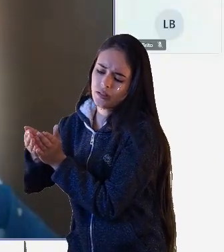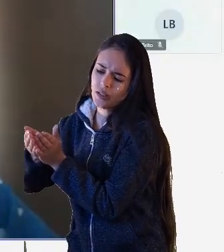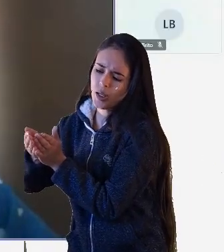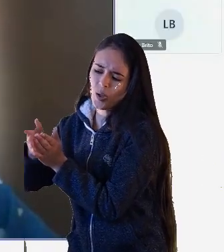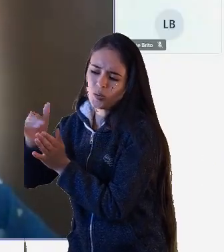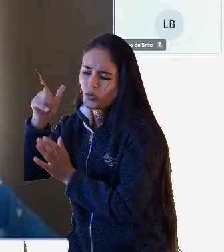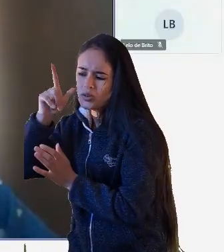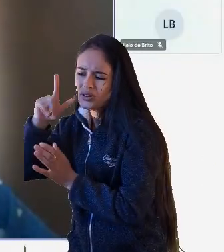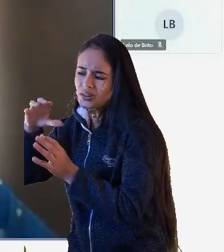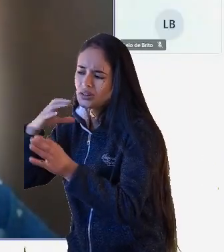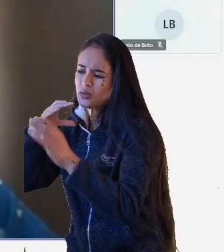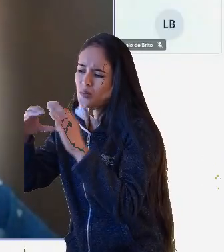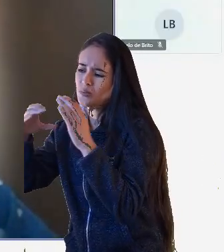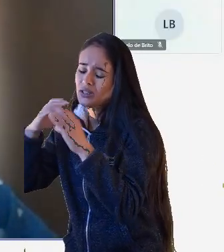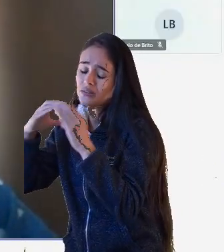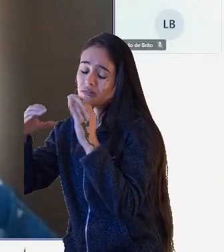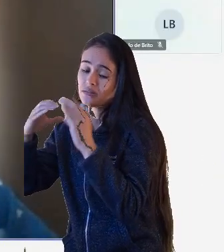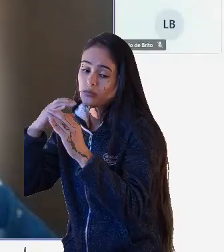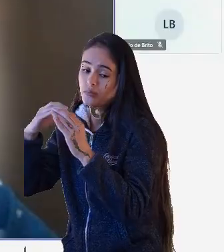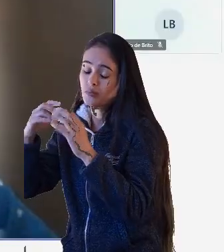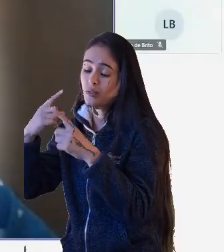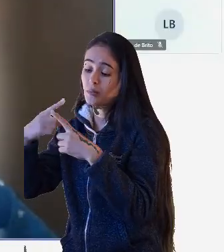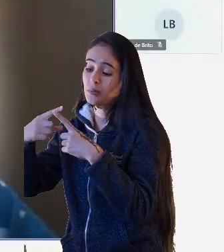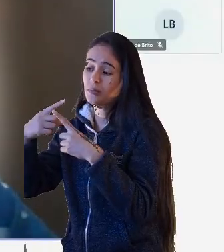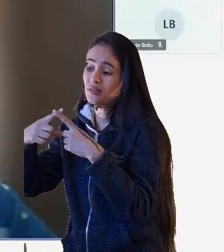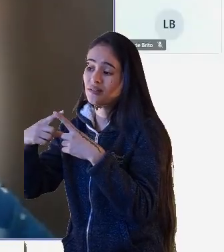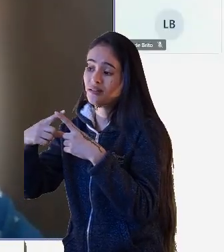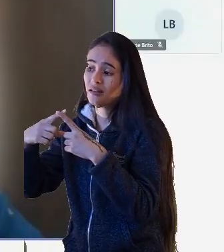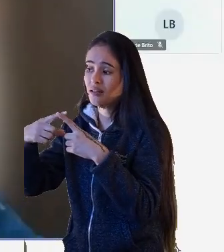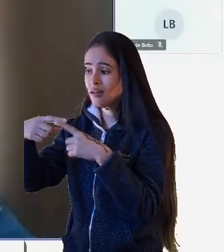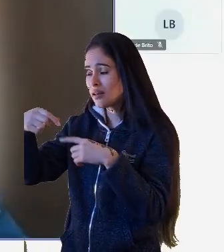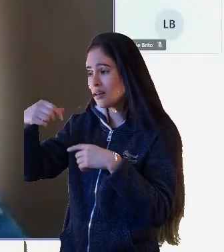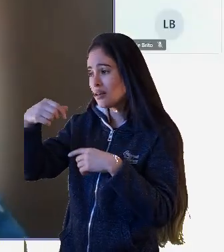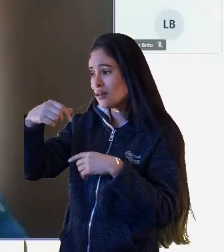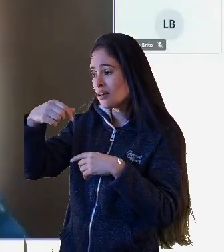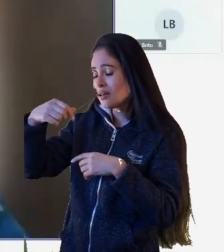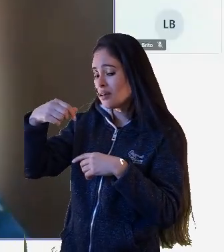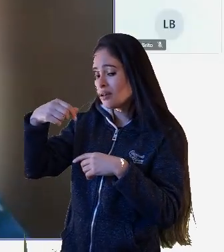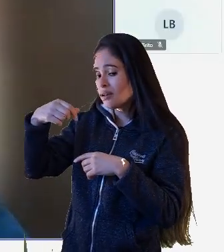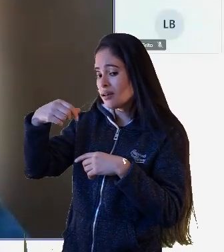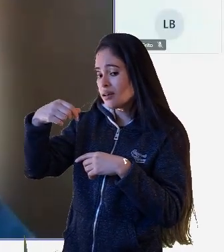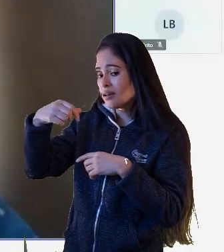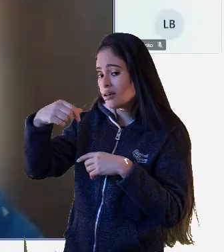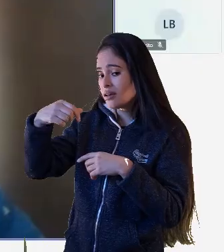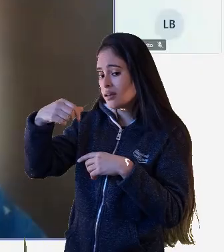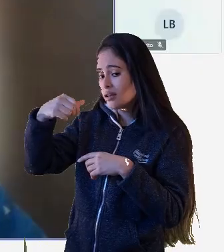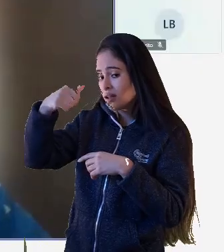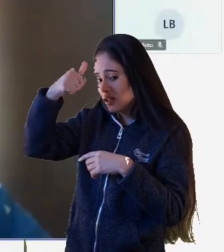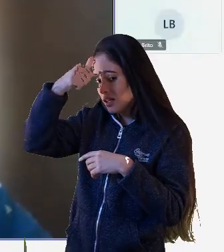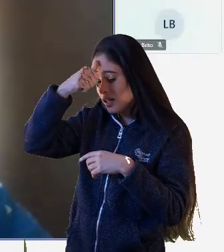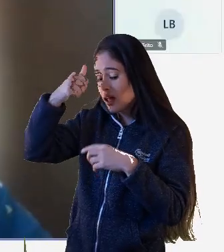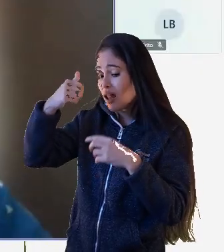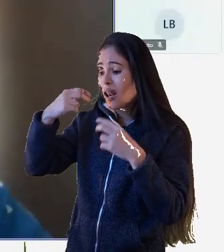uma violência extrema, né? Das piores mesmo, se não a pior que a gente já viveu, né?